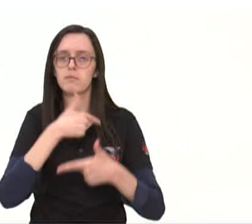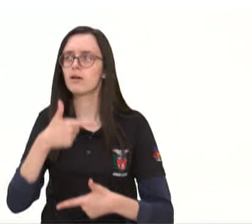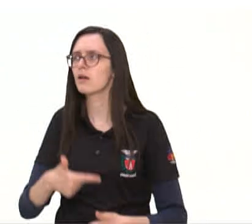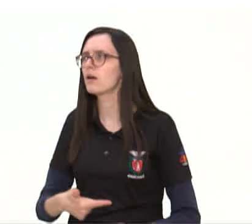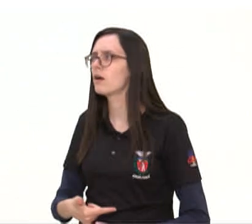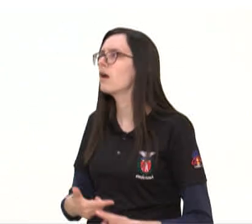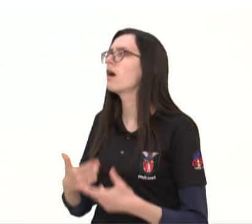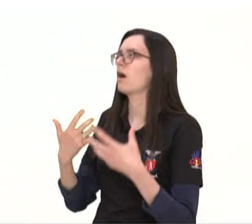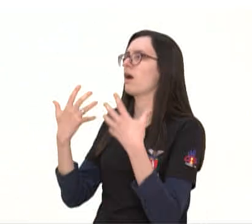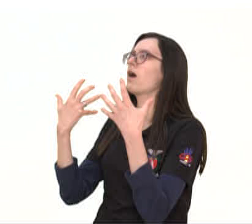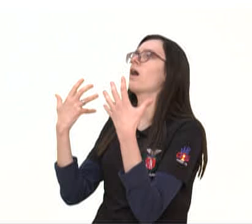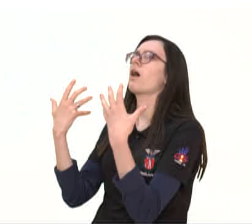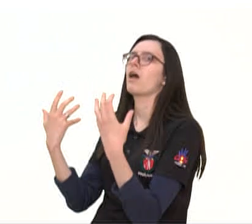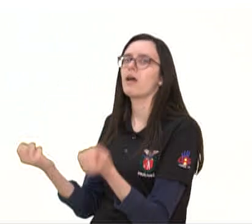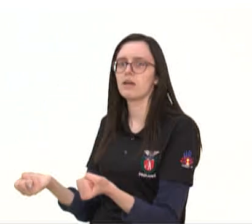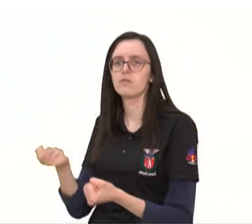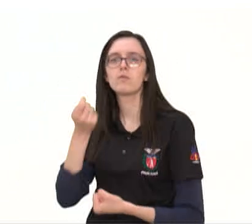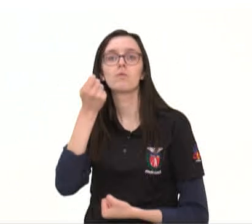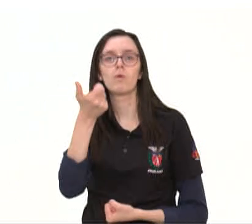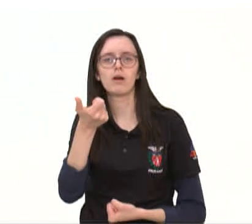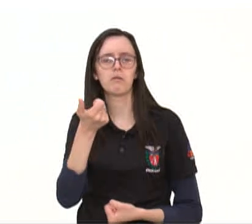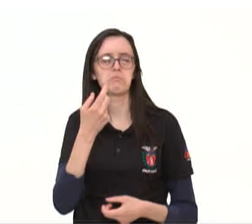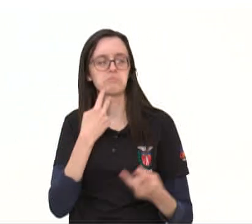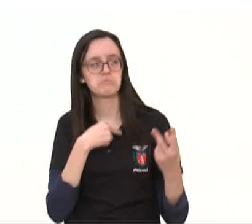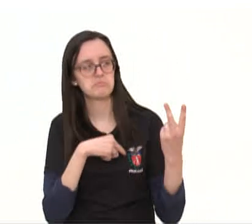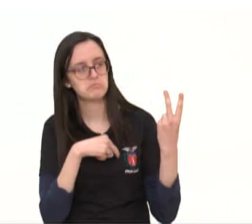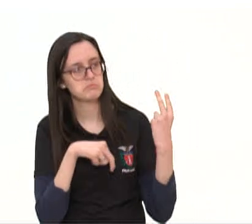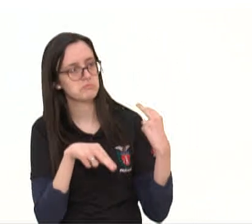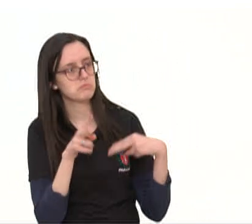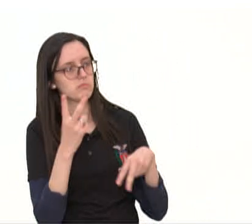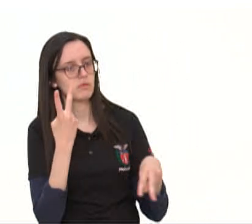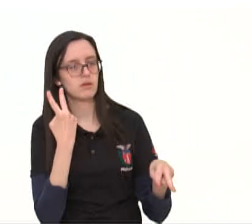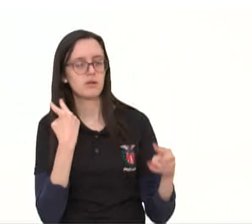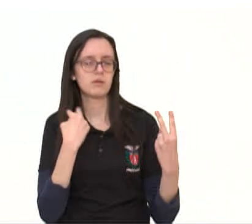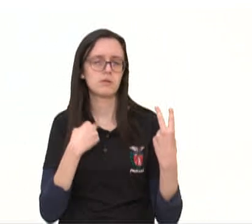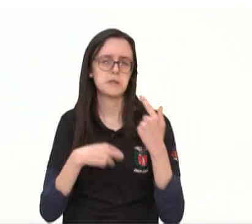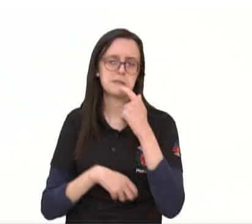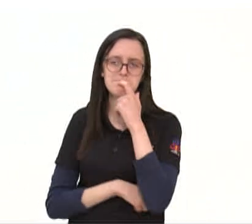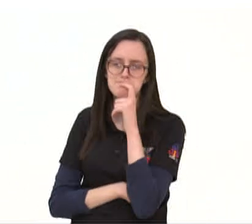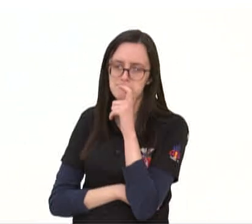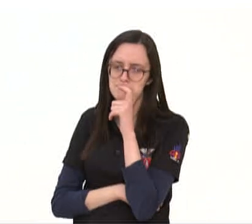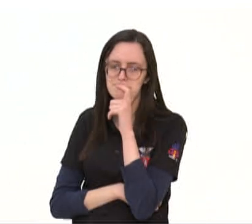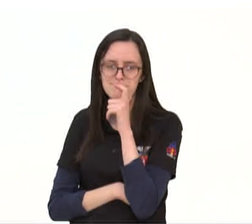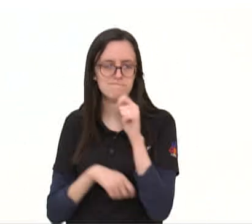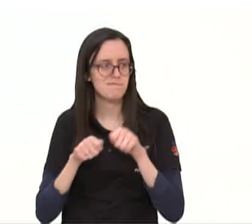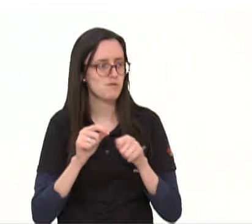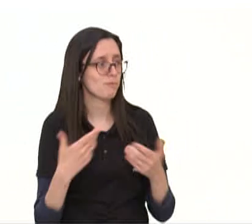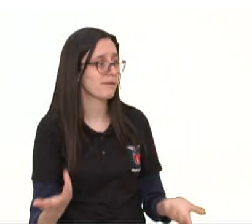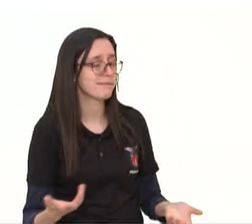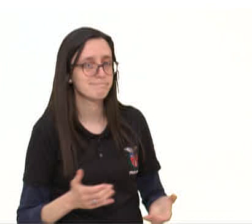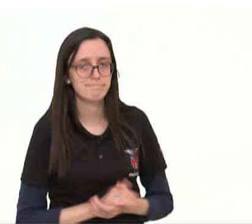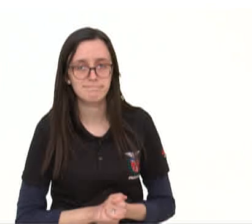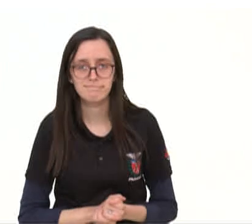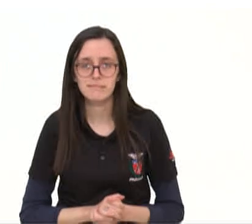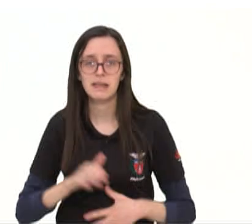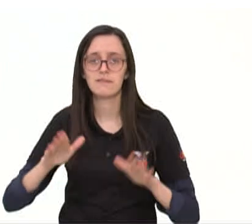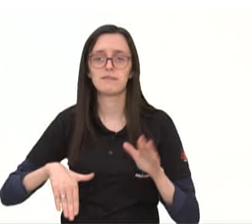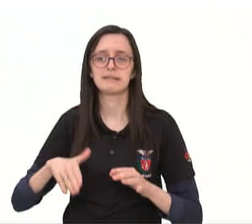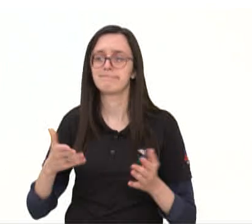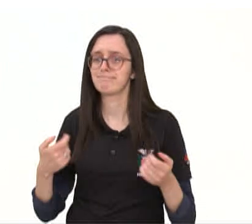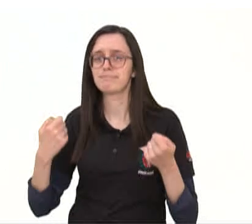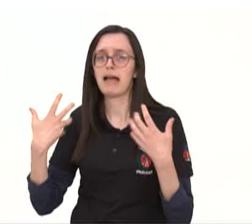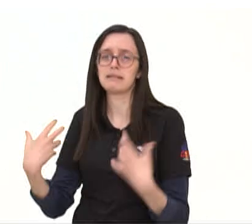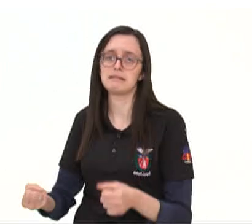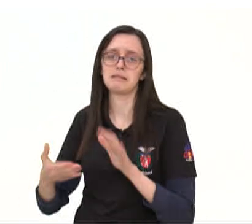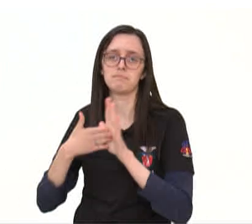quase convencidos. Já estavam se olhando, já estavam concluindo que nada podiam fazer, que teriam mesmo de